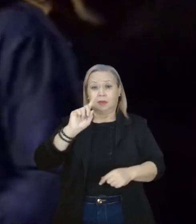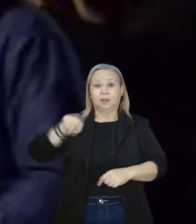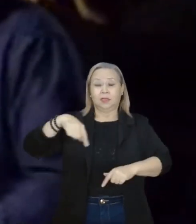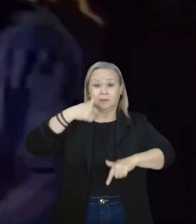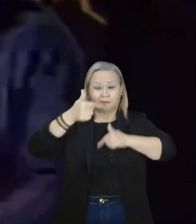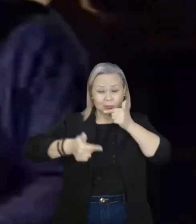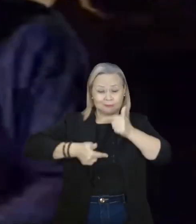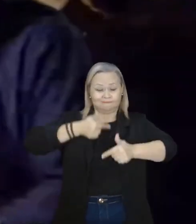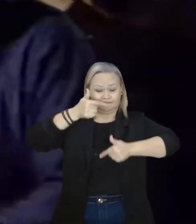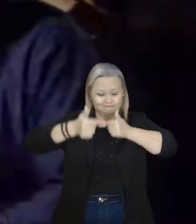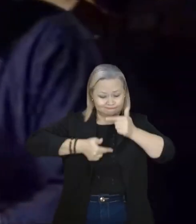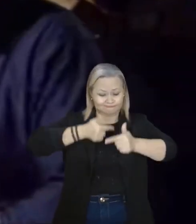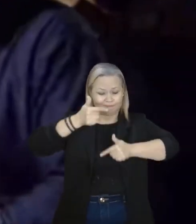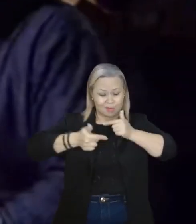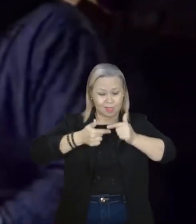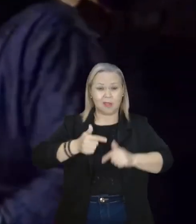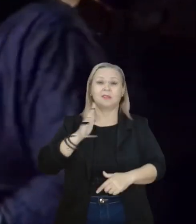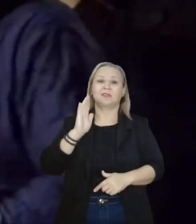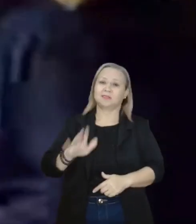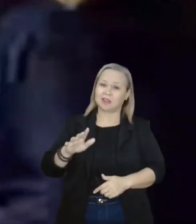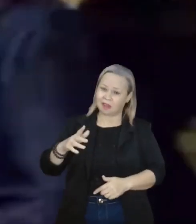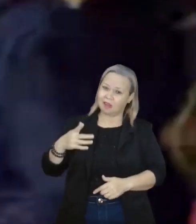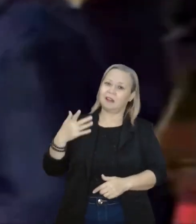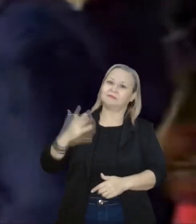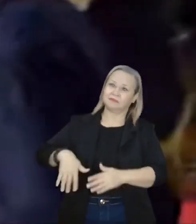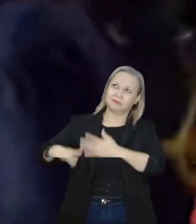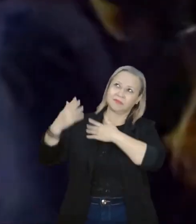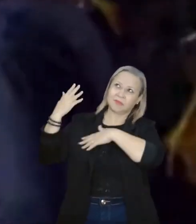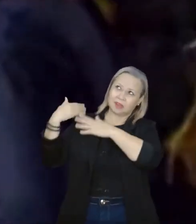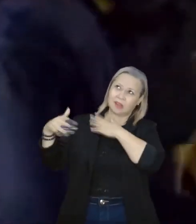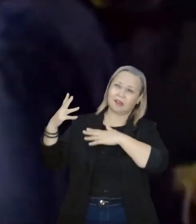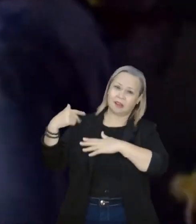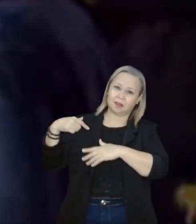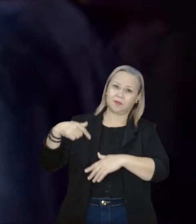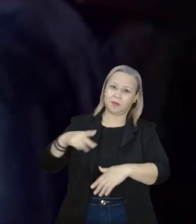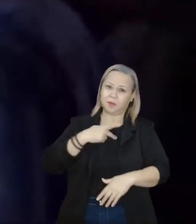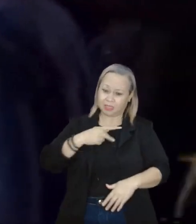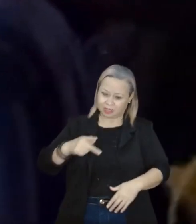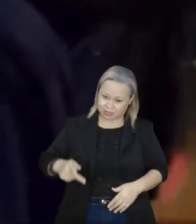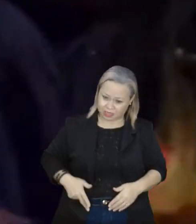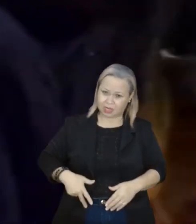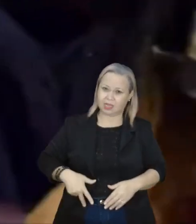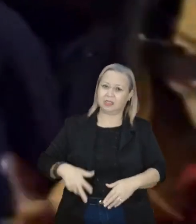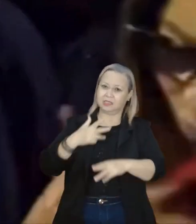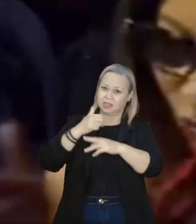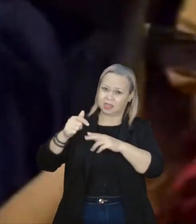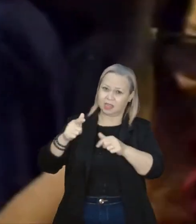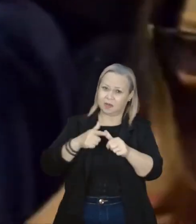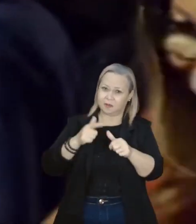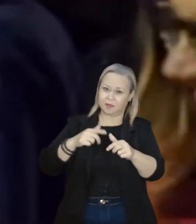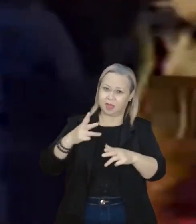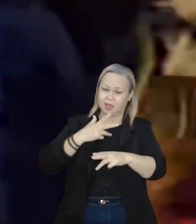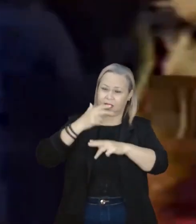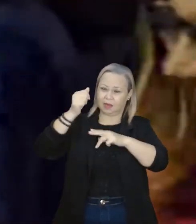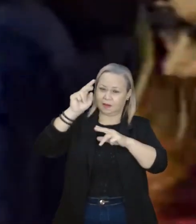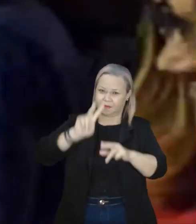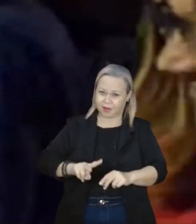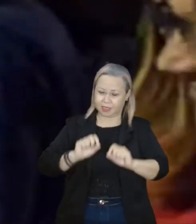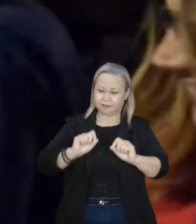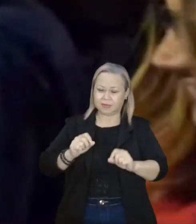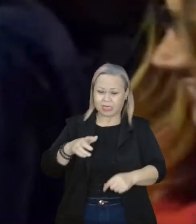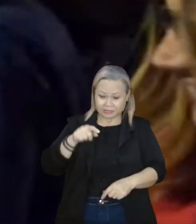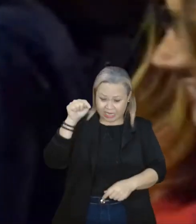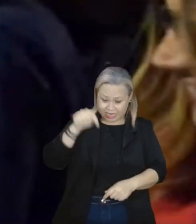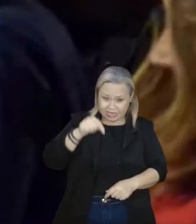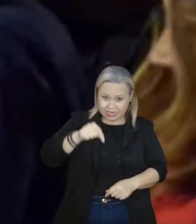porque eu já fui presidente, eu já ganhei a primeira vez, e essa, de todas as vitórias que eu